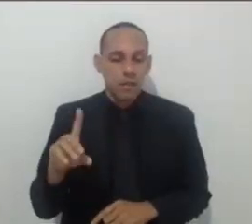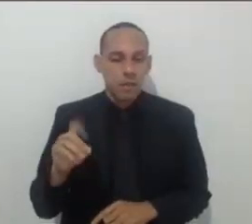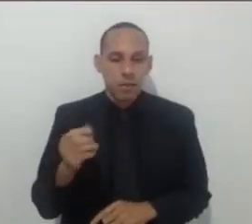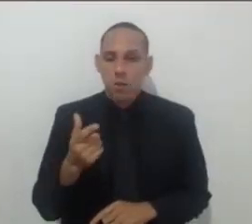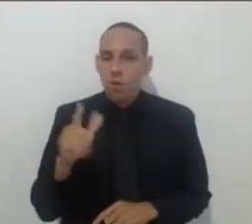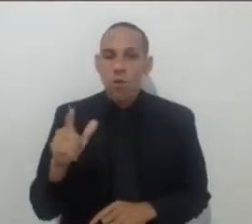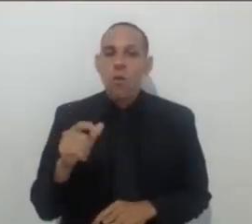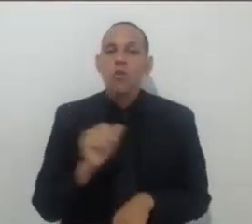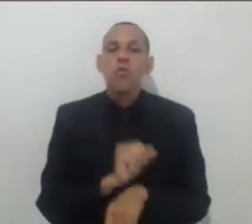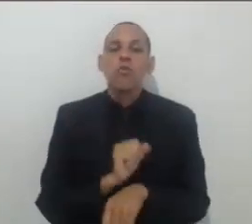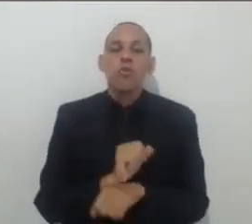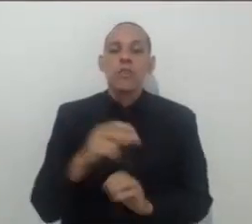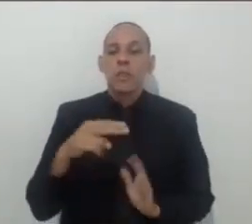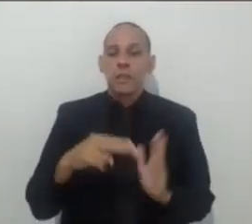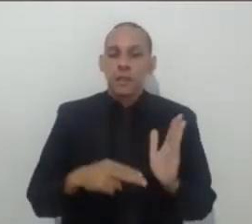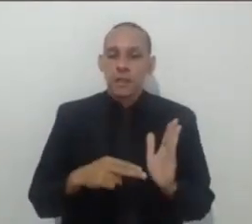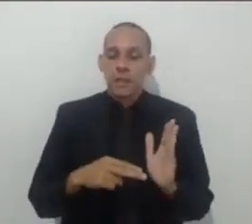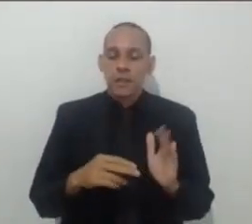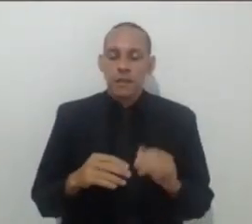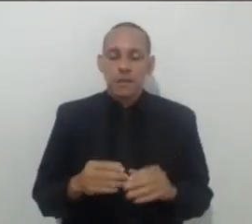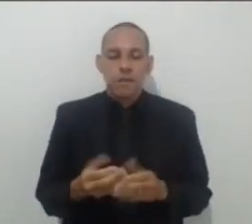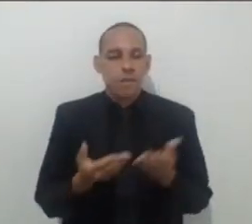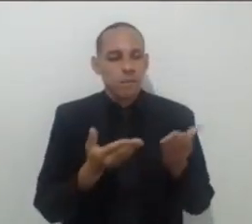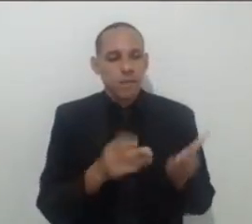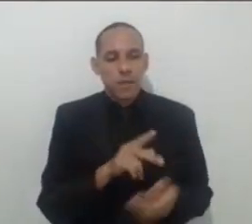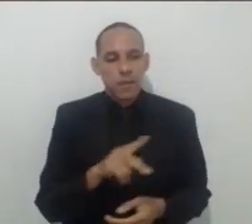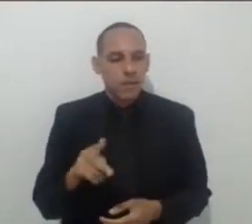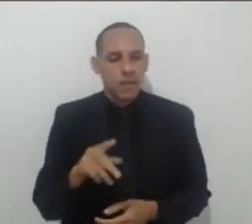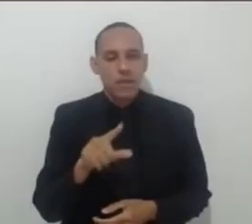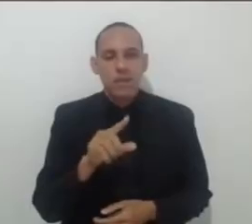Proclamado, devolvo a presidência do embargador Zeneide.